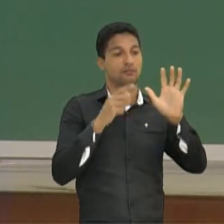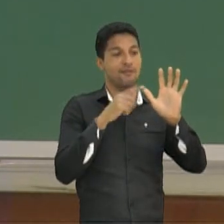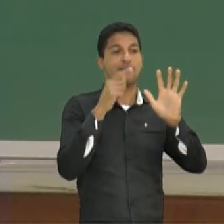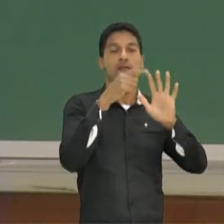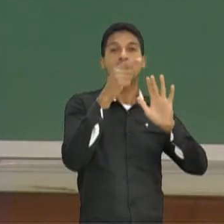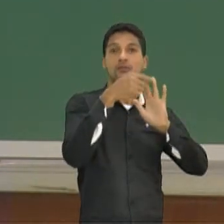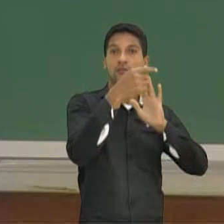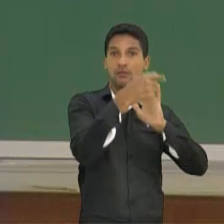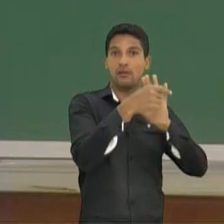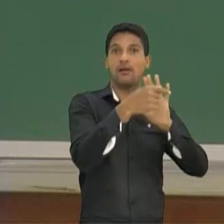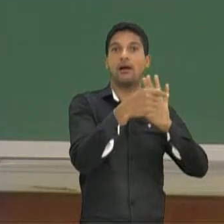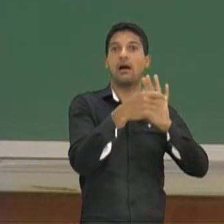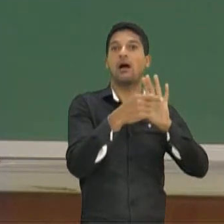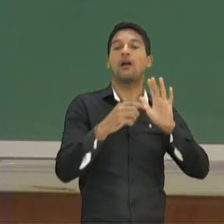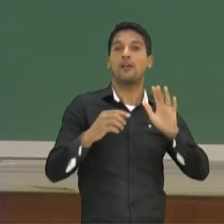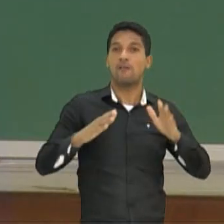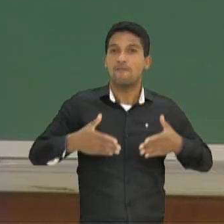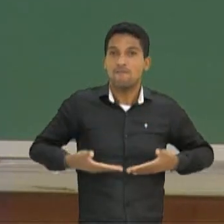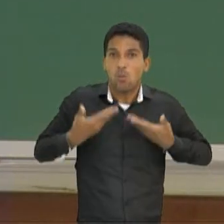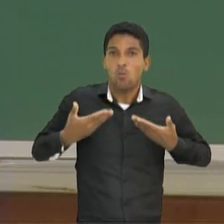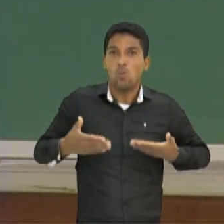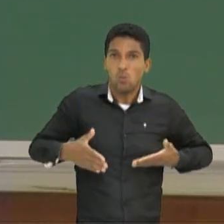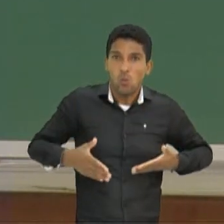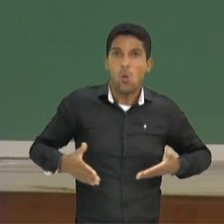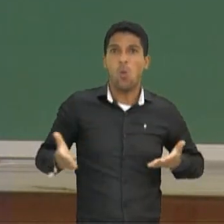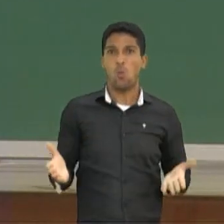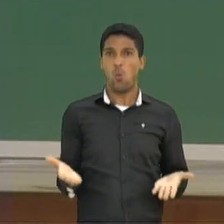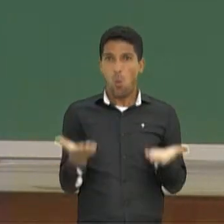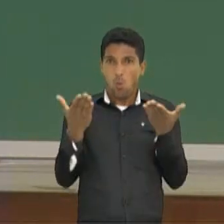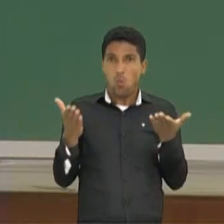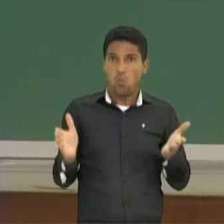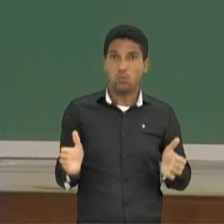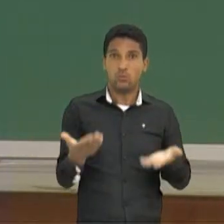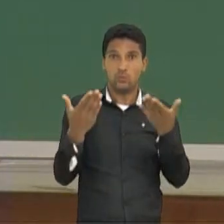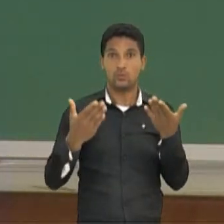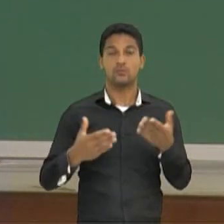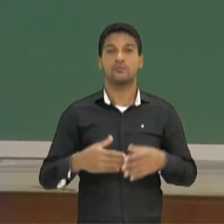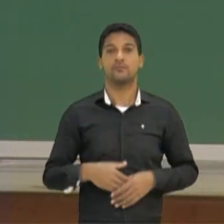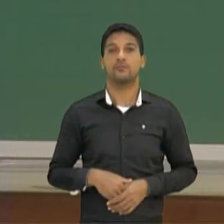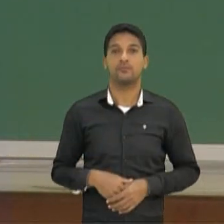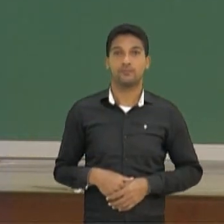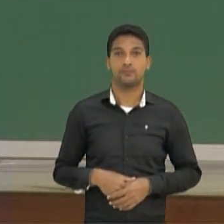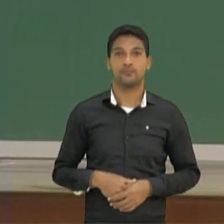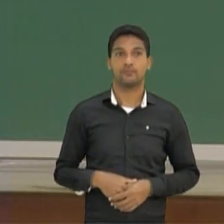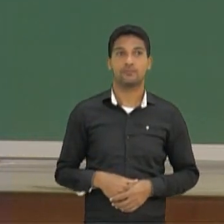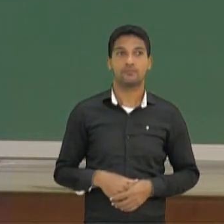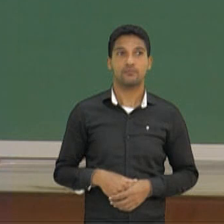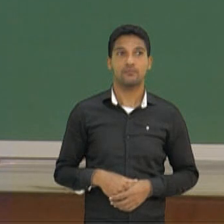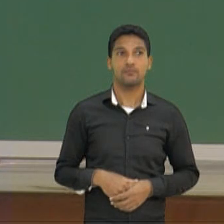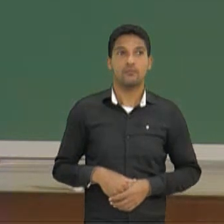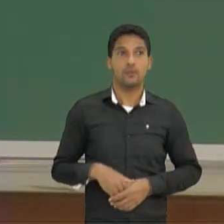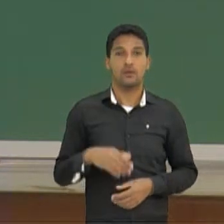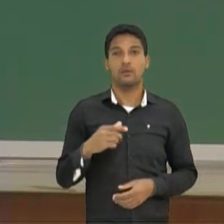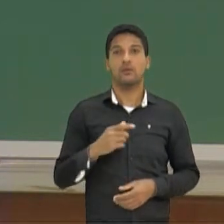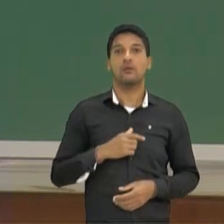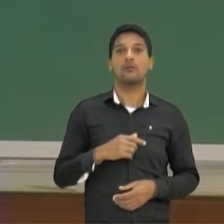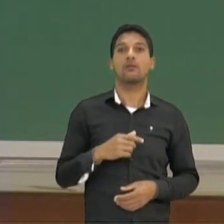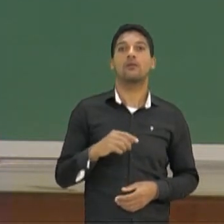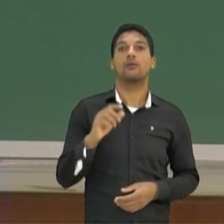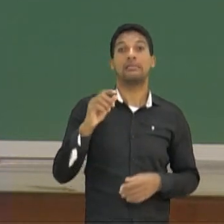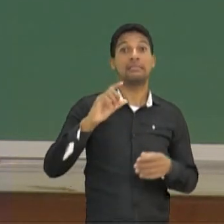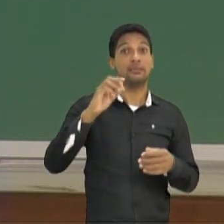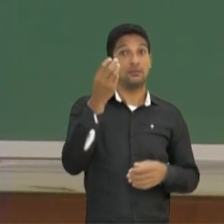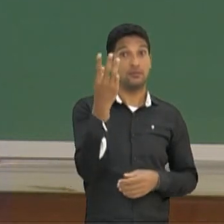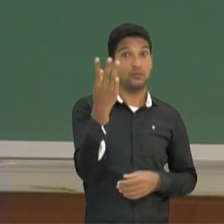a criatividade, principalmente, do praticante. A improvisação atinge os jogadores de 3 modos no seu desenvolvimento. Né? Então,